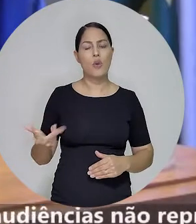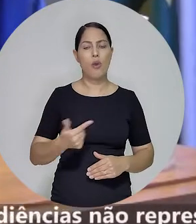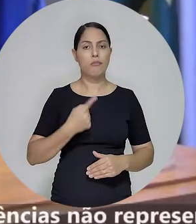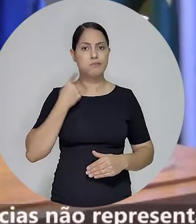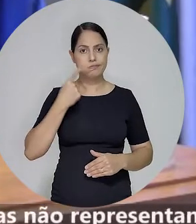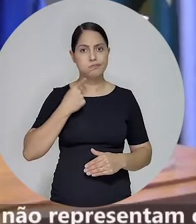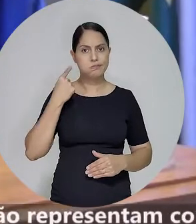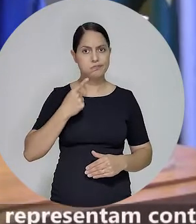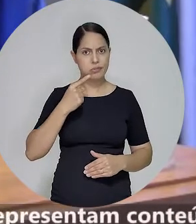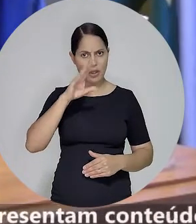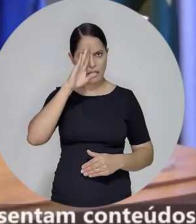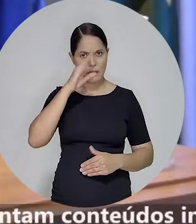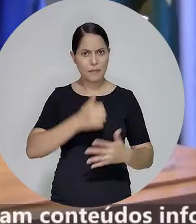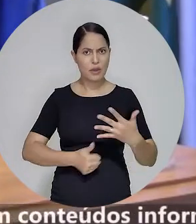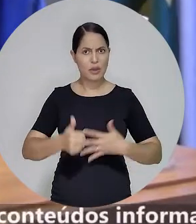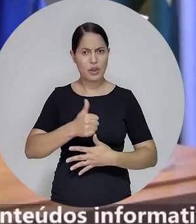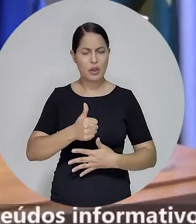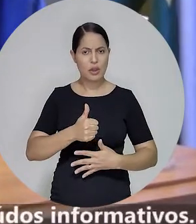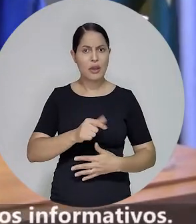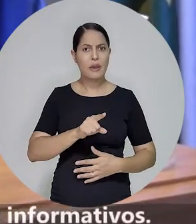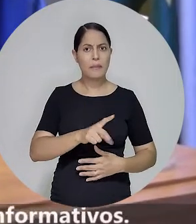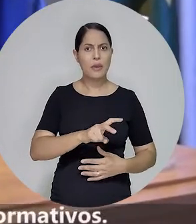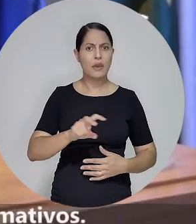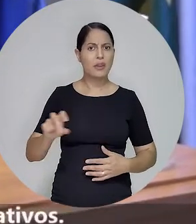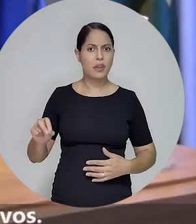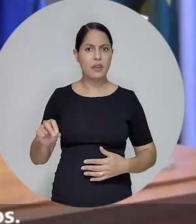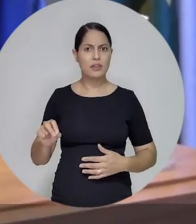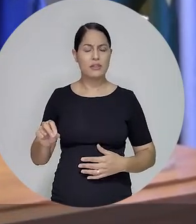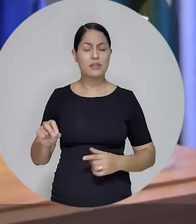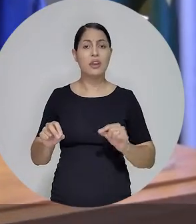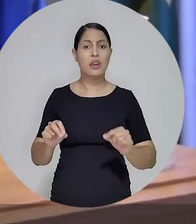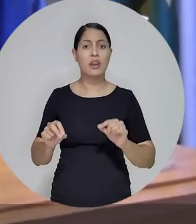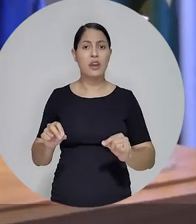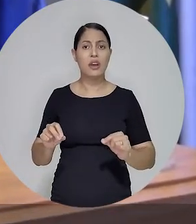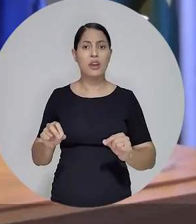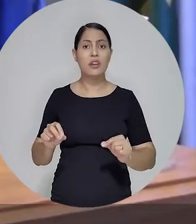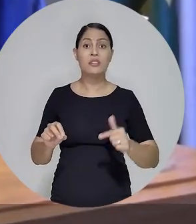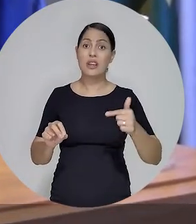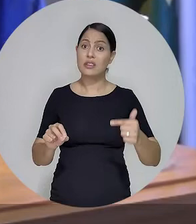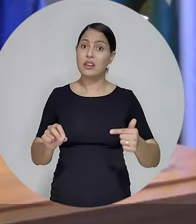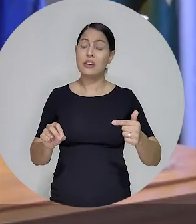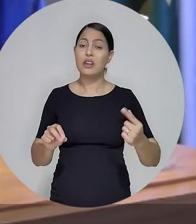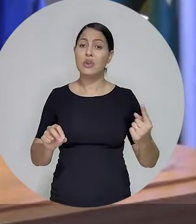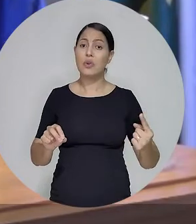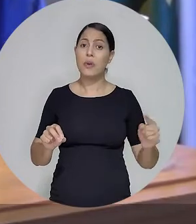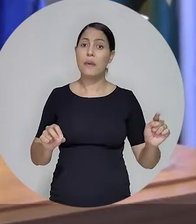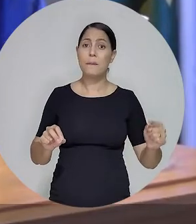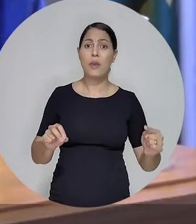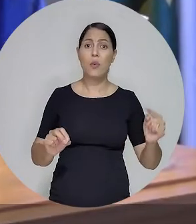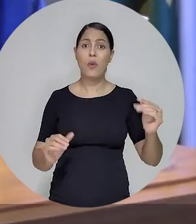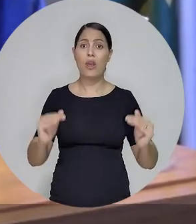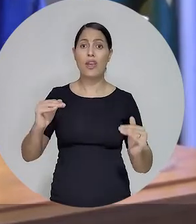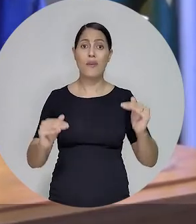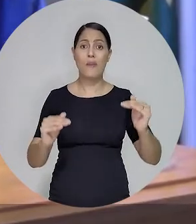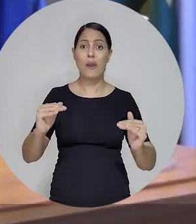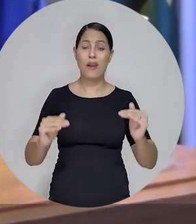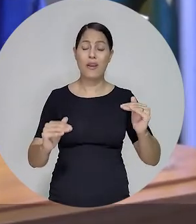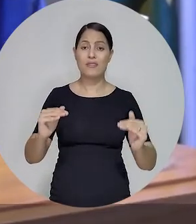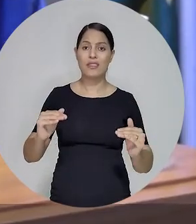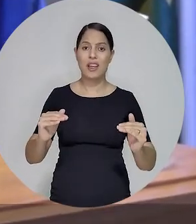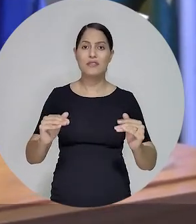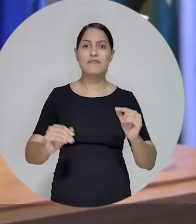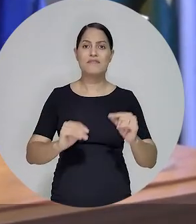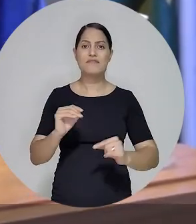ao exigir o exame de ordem para que qualifique o advogado, coloca o advogado com a OAB número 1.500 e o advogado com a OAB